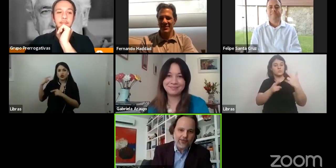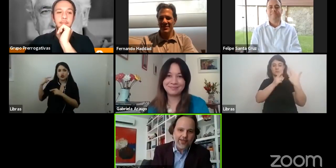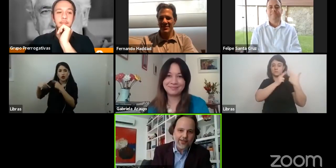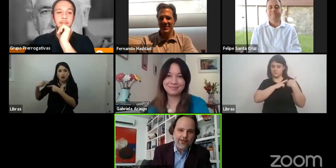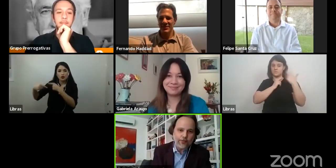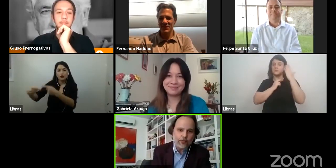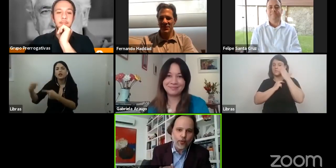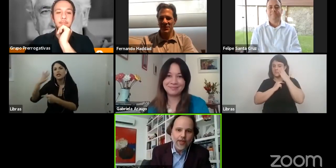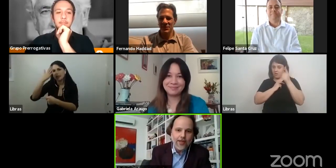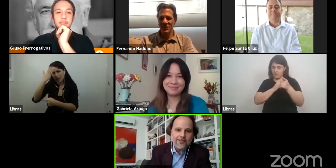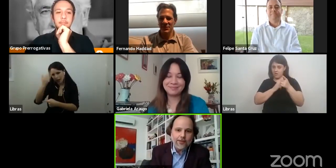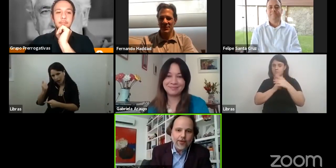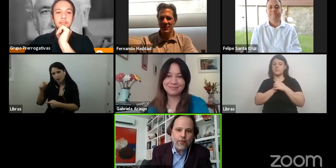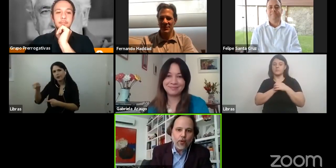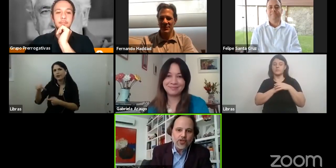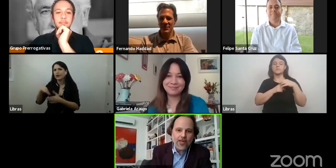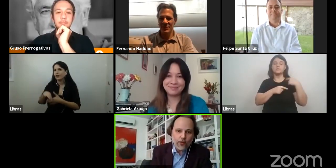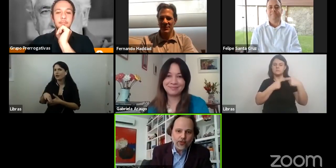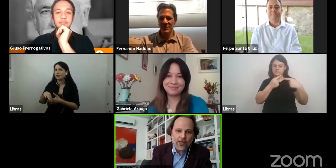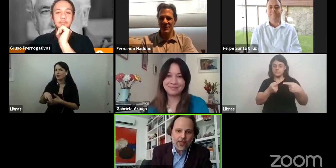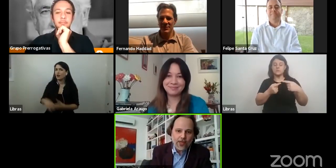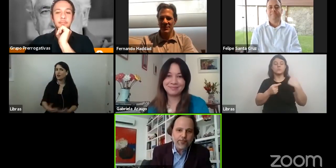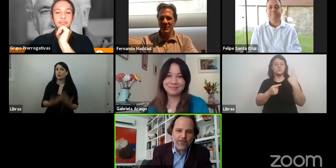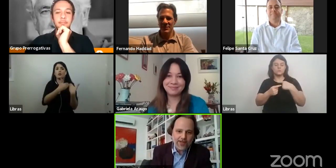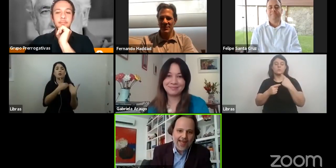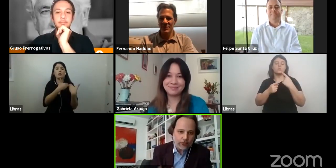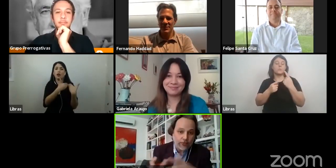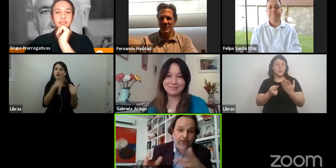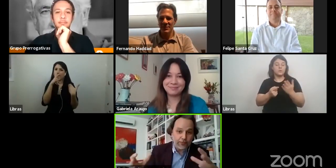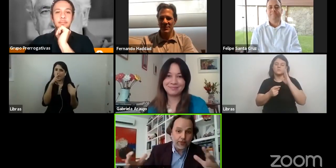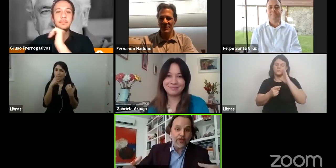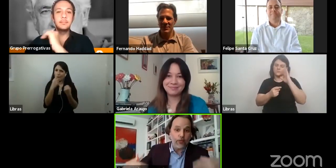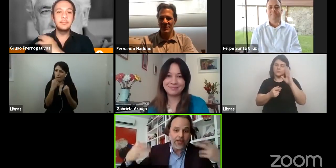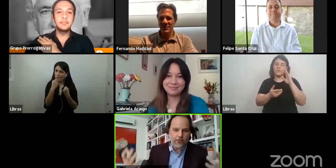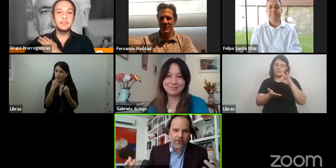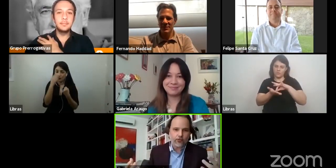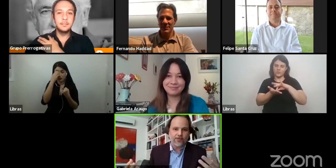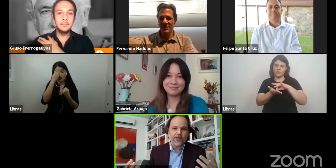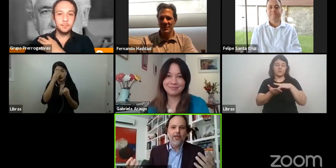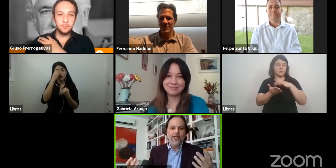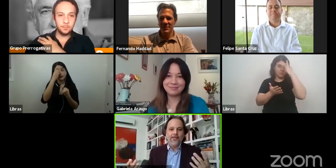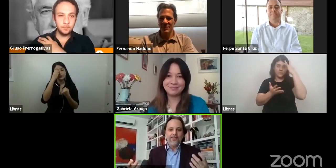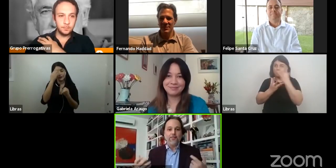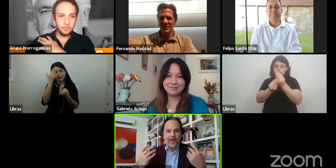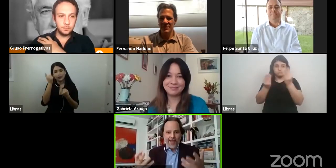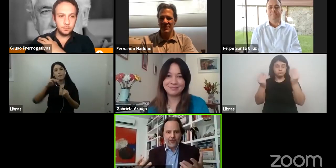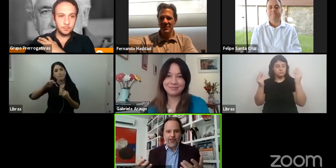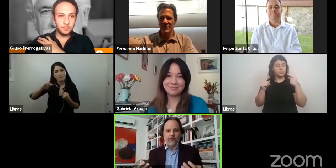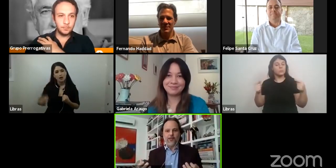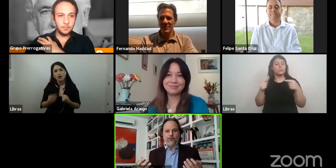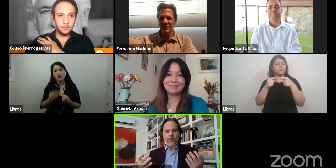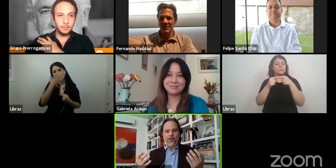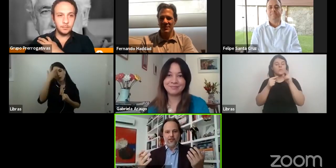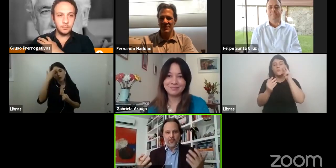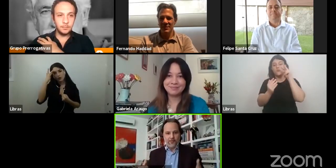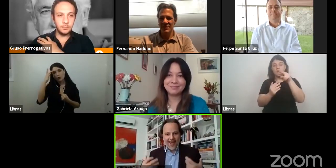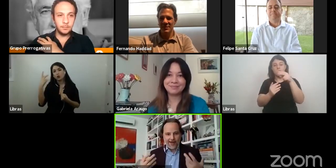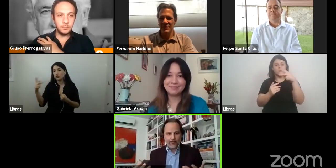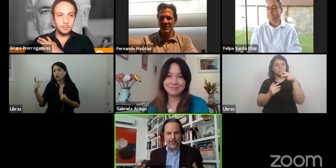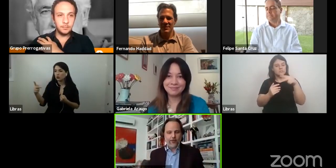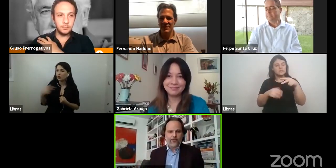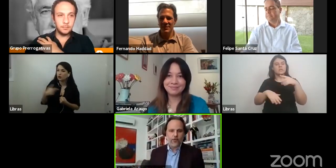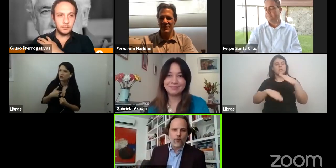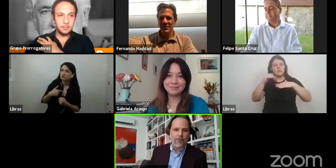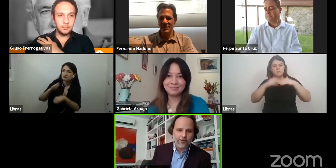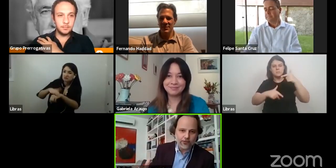sabe disso, né? Eu não estou sendo nem um pouco generoso, é mais pura verdade, eu estou falando por milhões de pessoas que se espelham nas suas ações, que